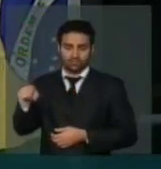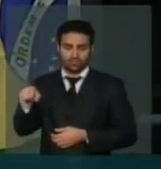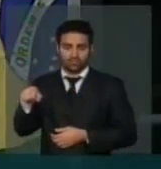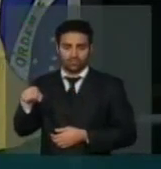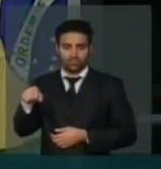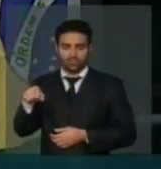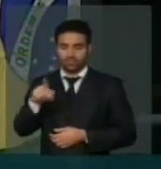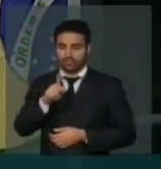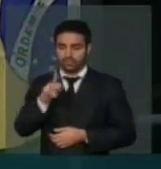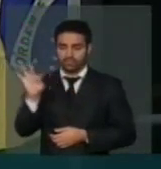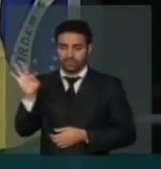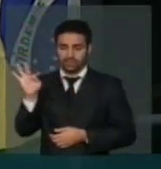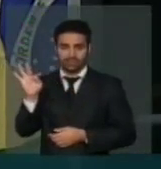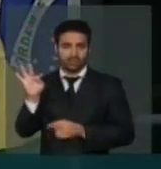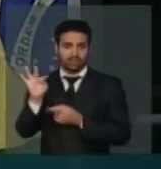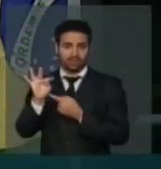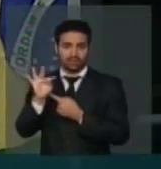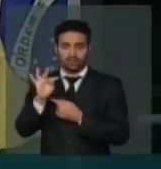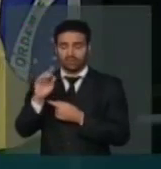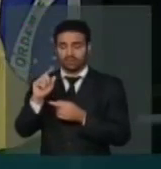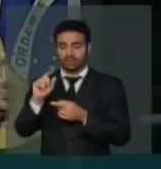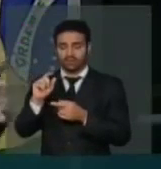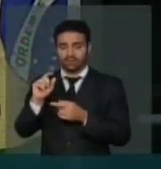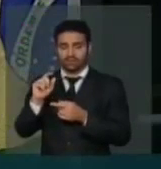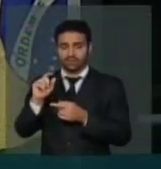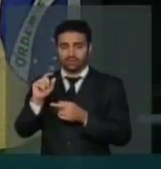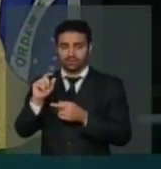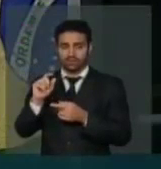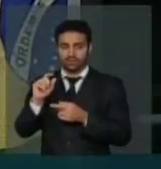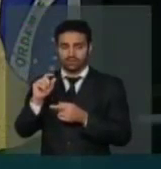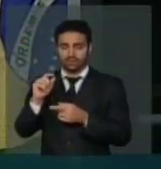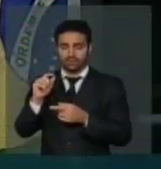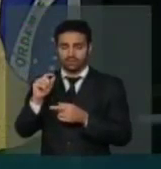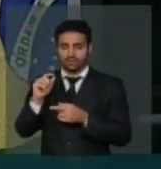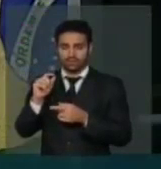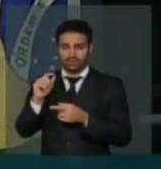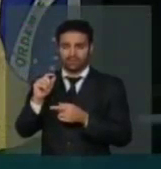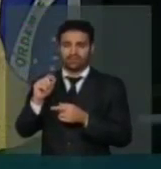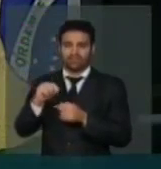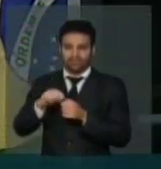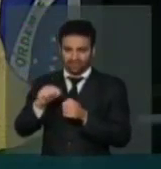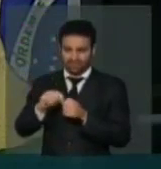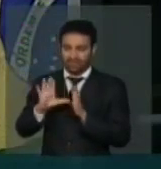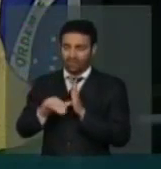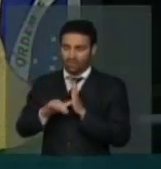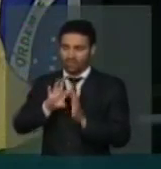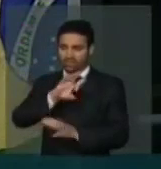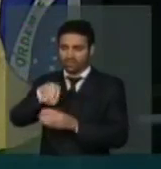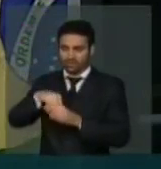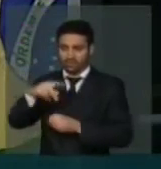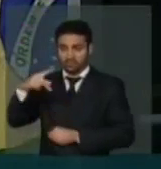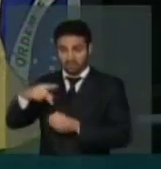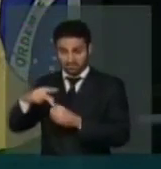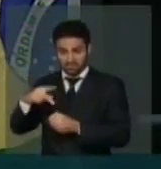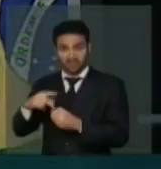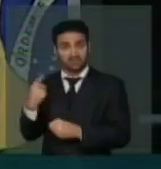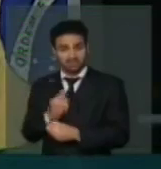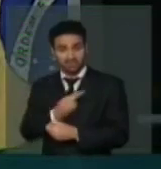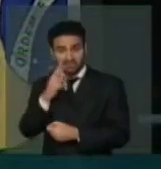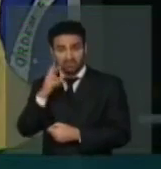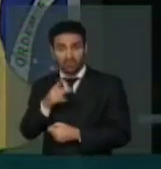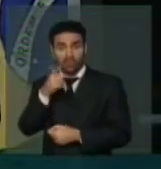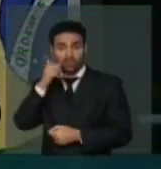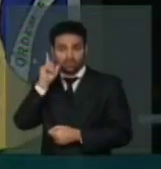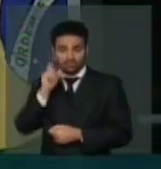como o PT agia ou age na Petrobras. E esse modus operandi